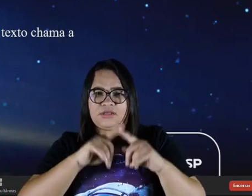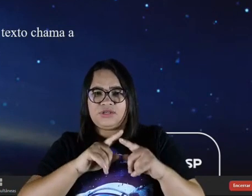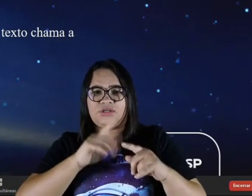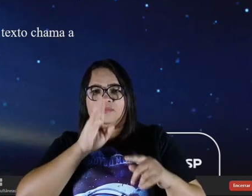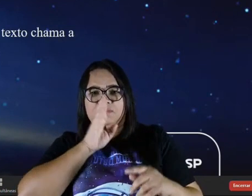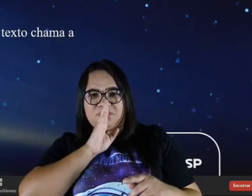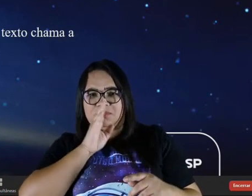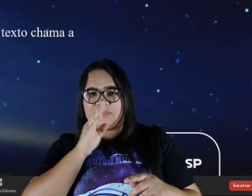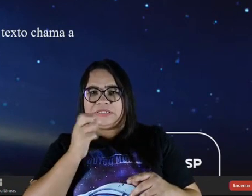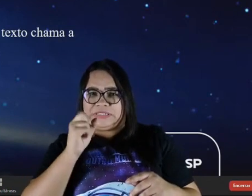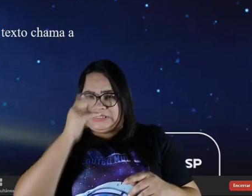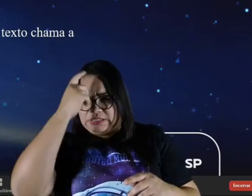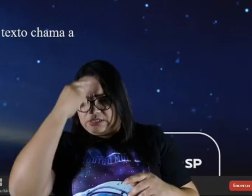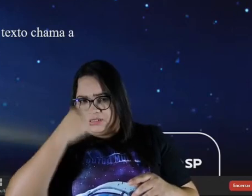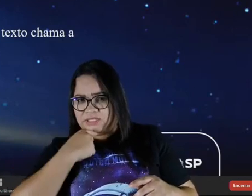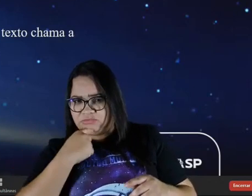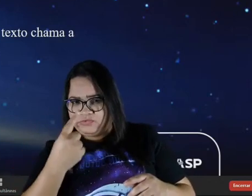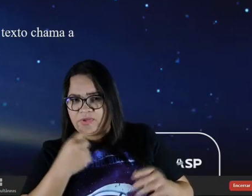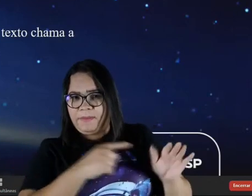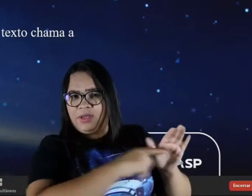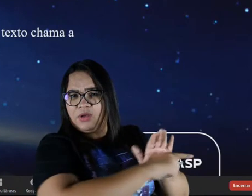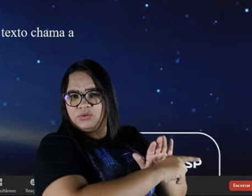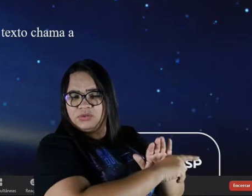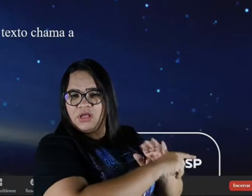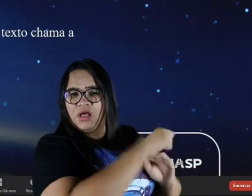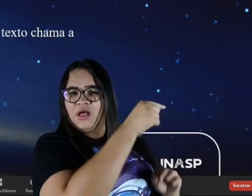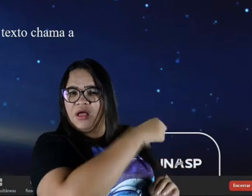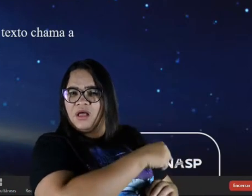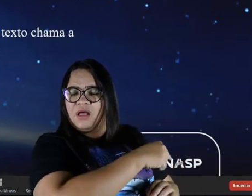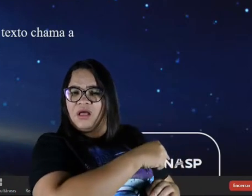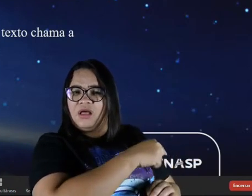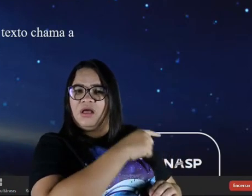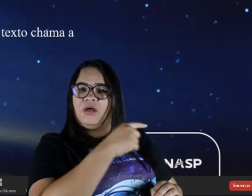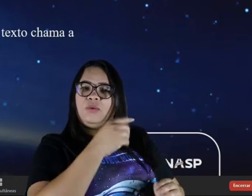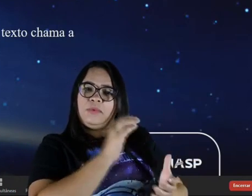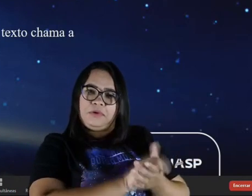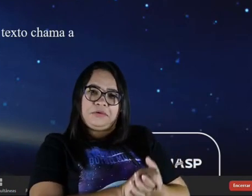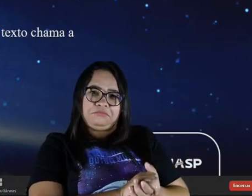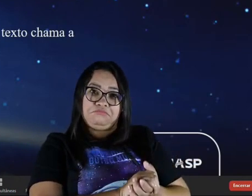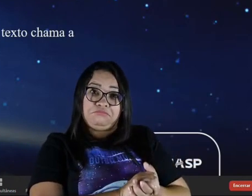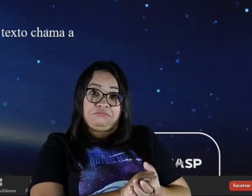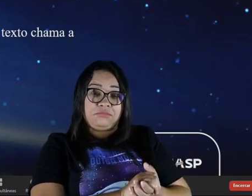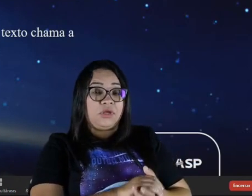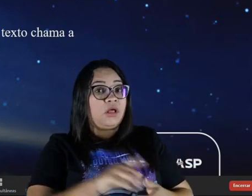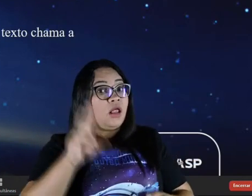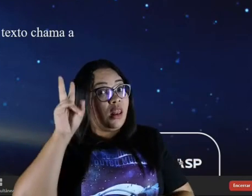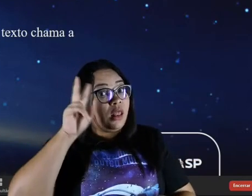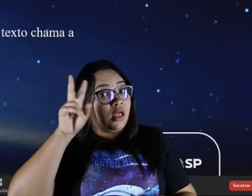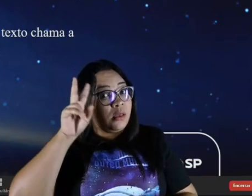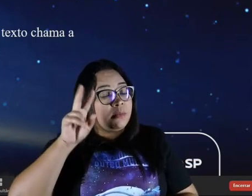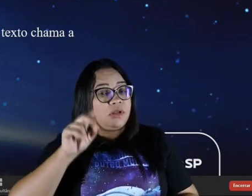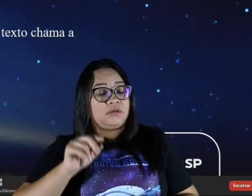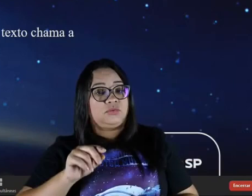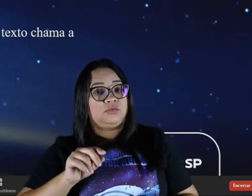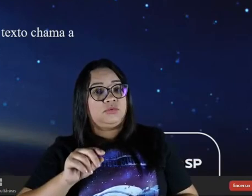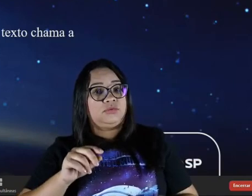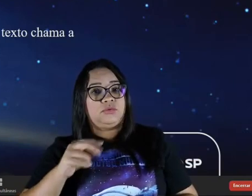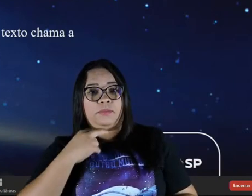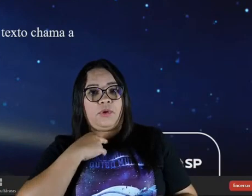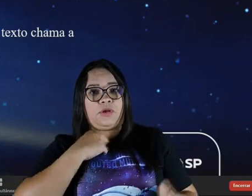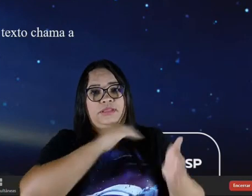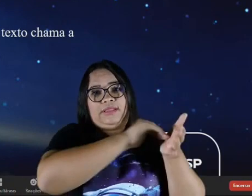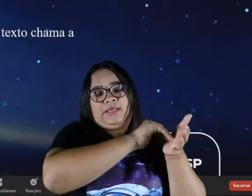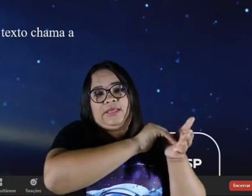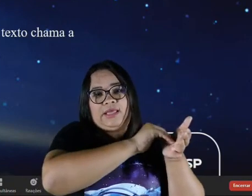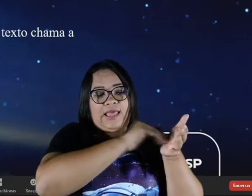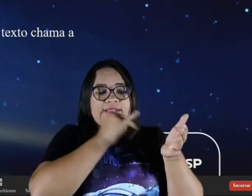que sempre é exegese, ex, nunca exegese. É retirar o ensinamento do